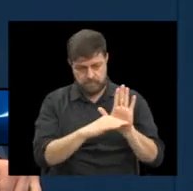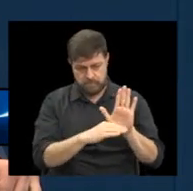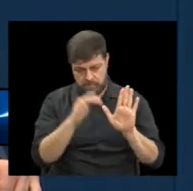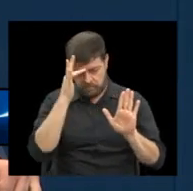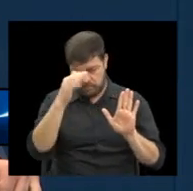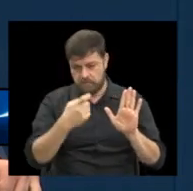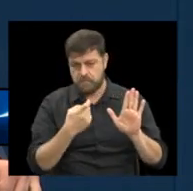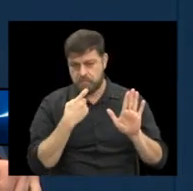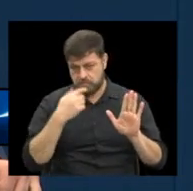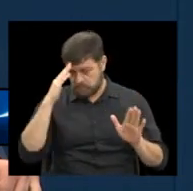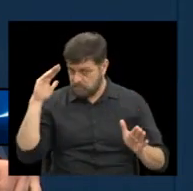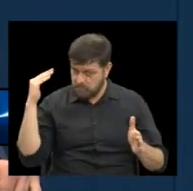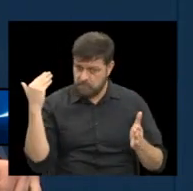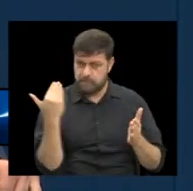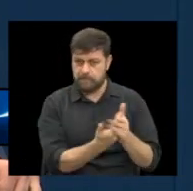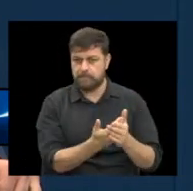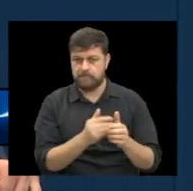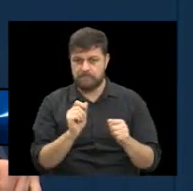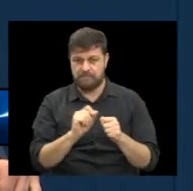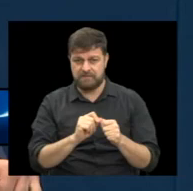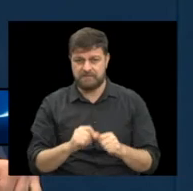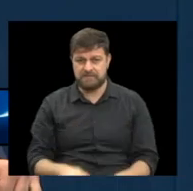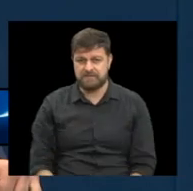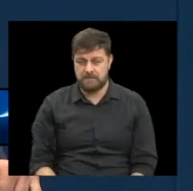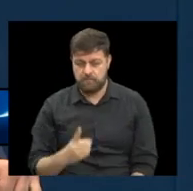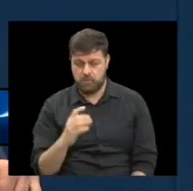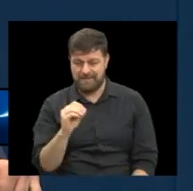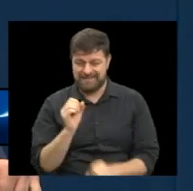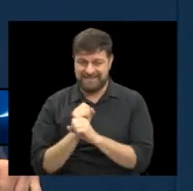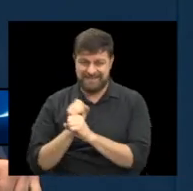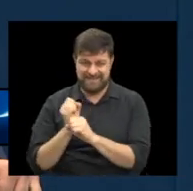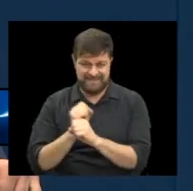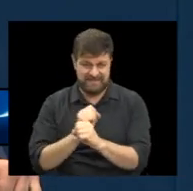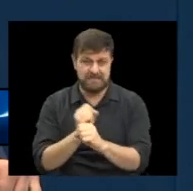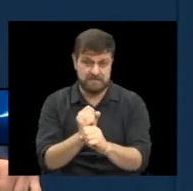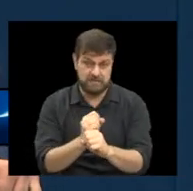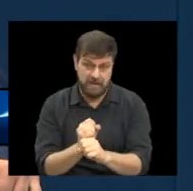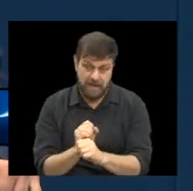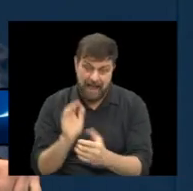certeza, irá realizar, no mínimo, pelos próximos 10, 20 ou 30 anos.